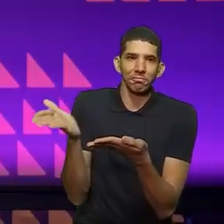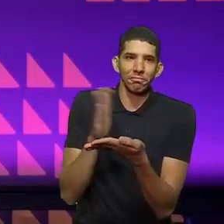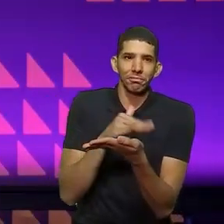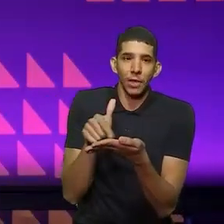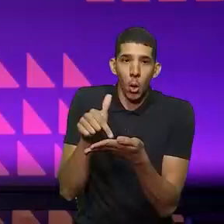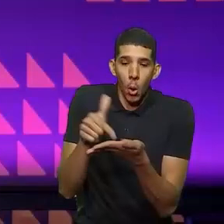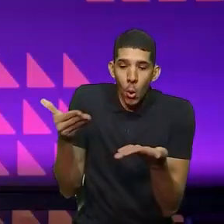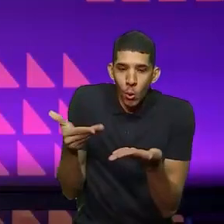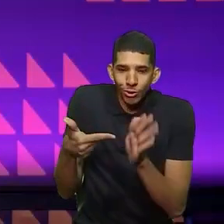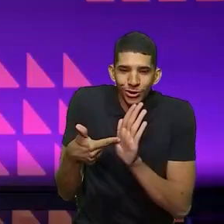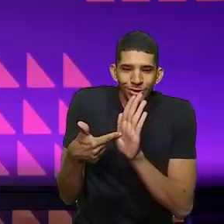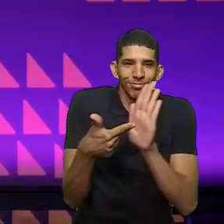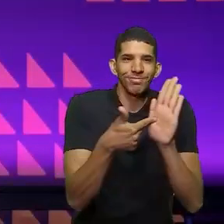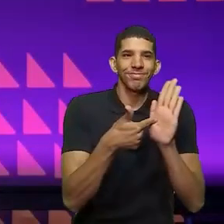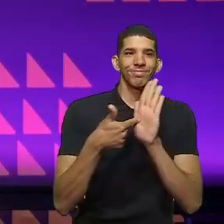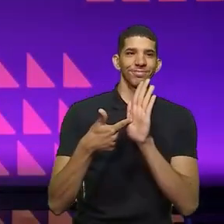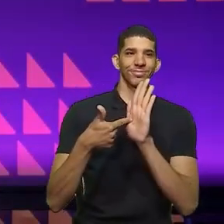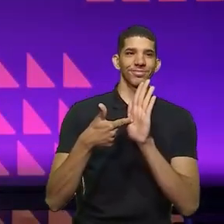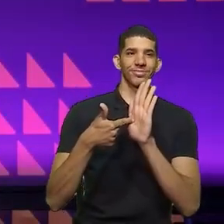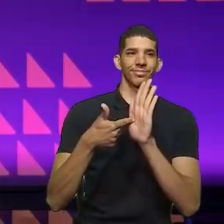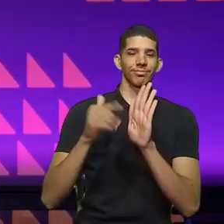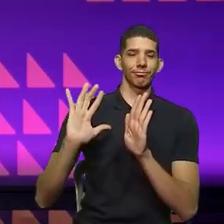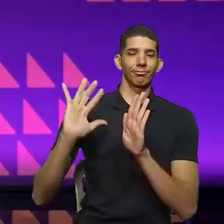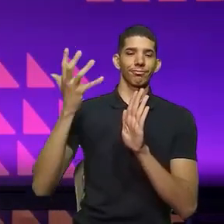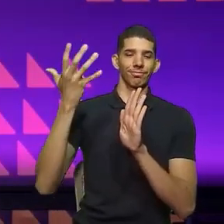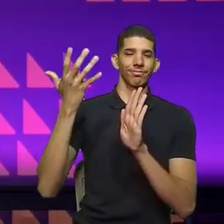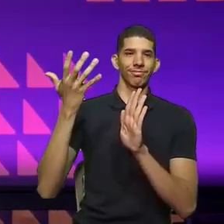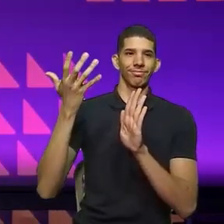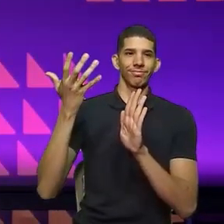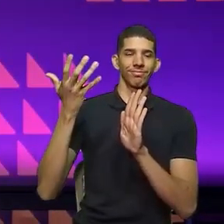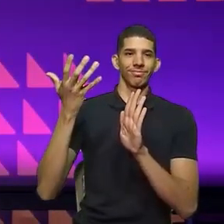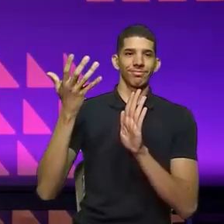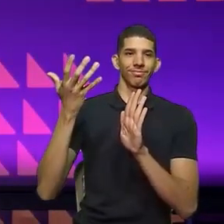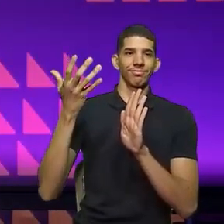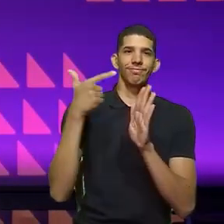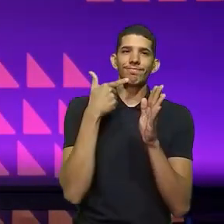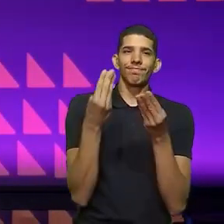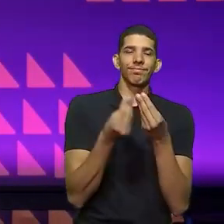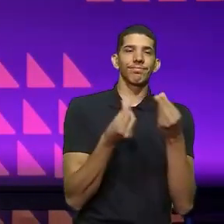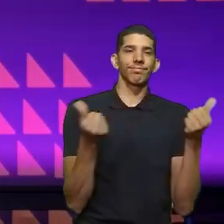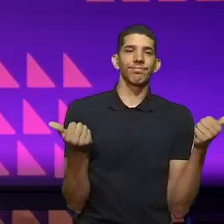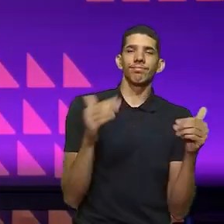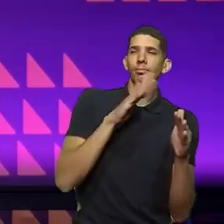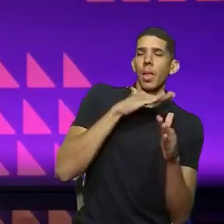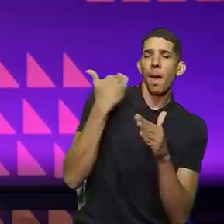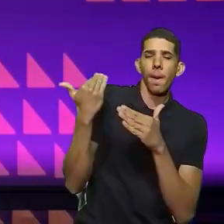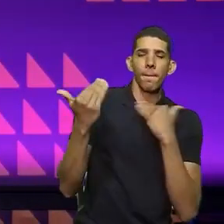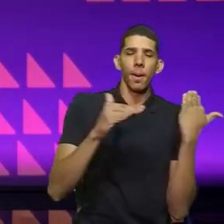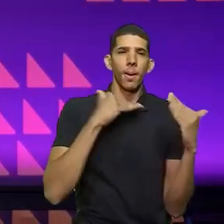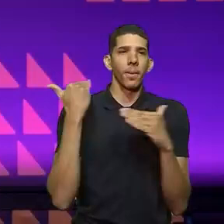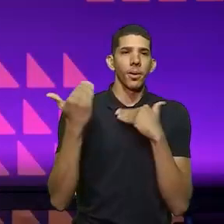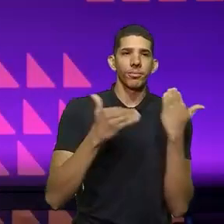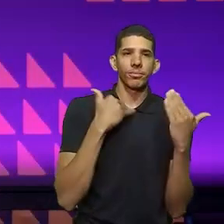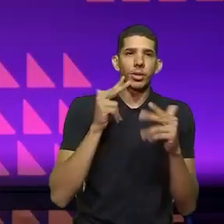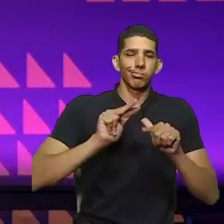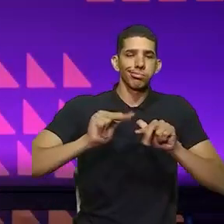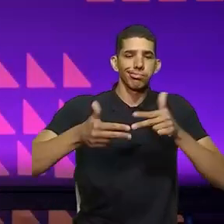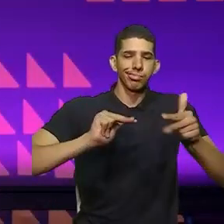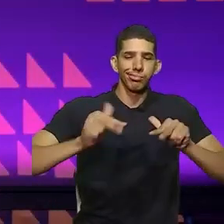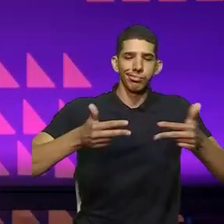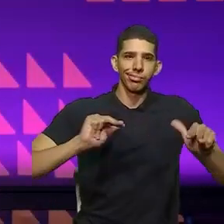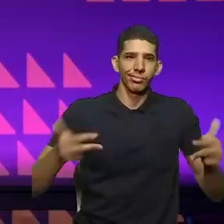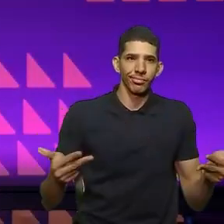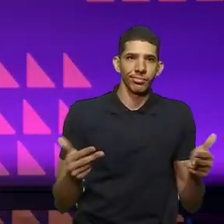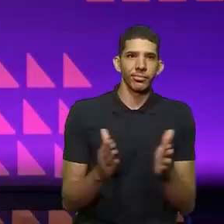guiada pelos acontecimentos que resultaram na maior chacina já registrada na história deste país.